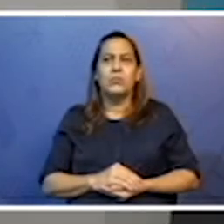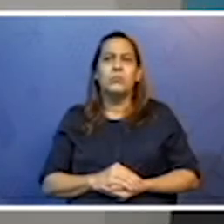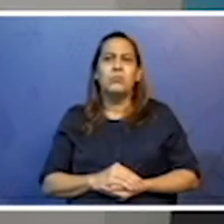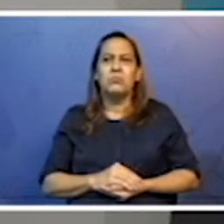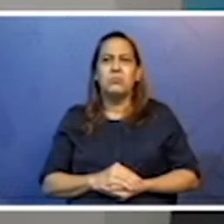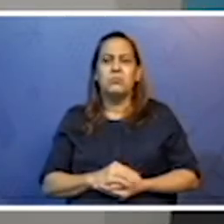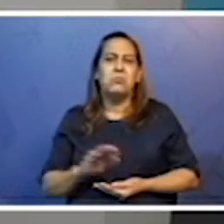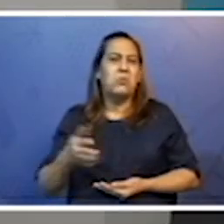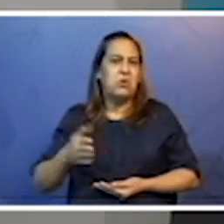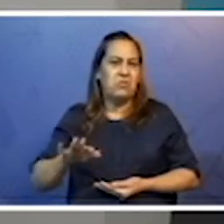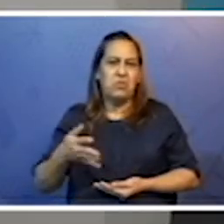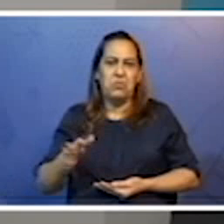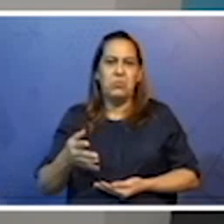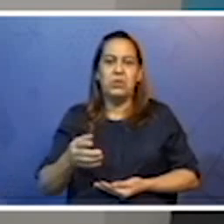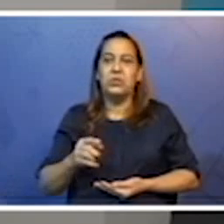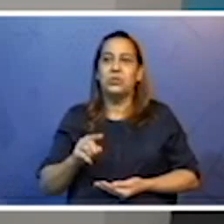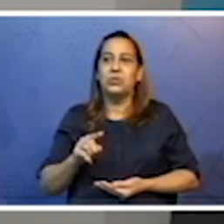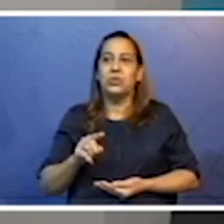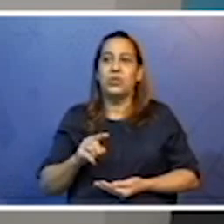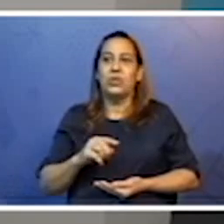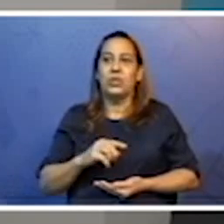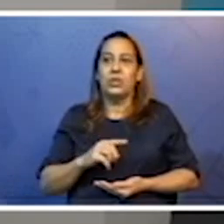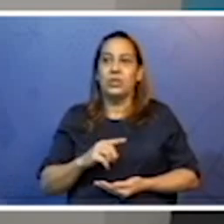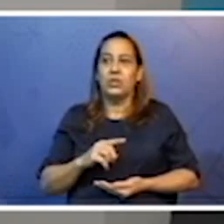vezes cabe no recipiente A.